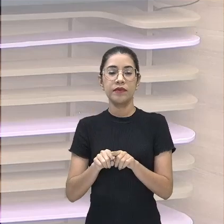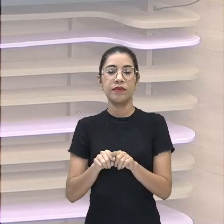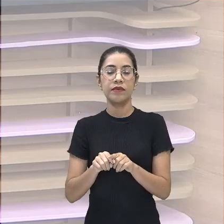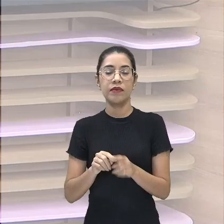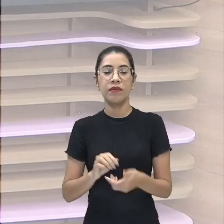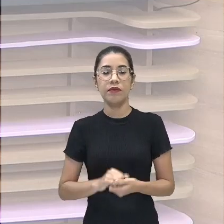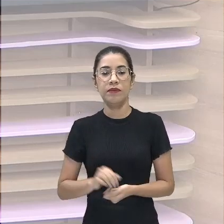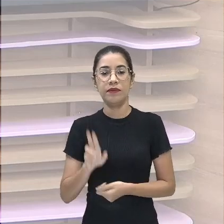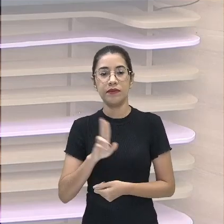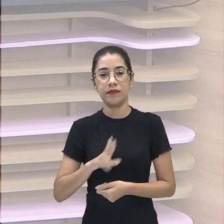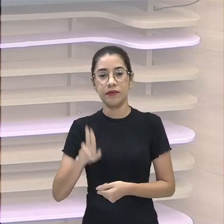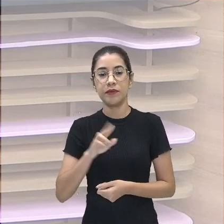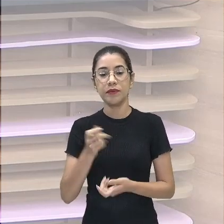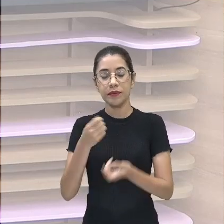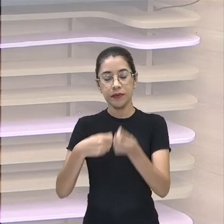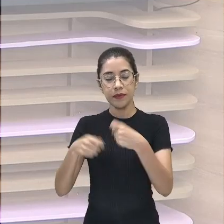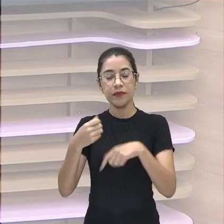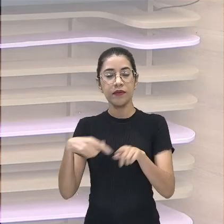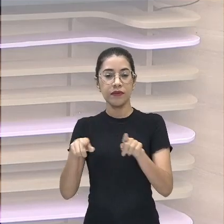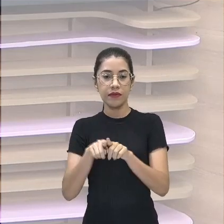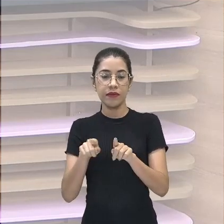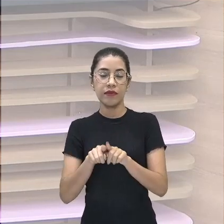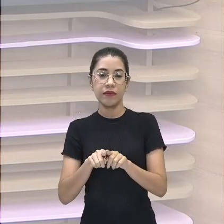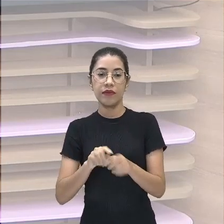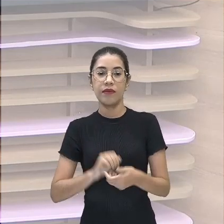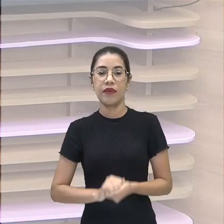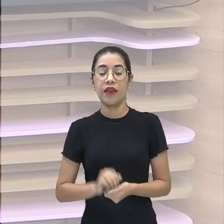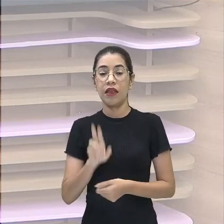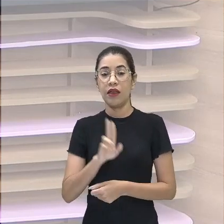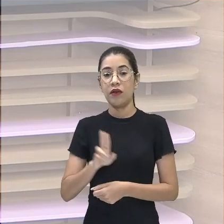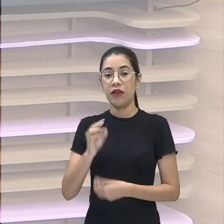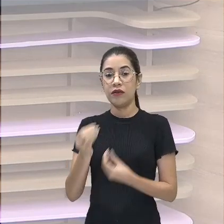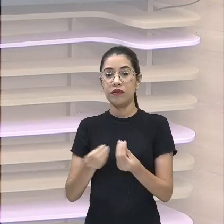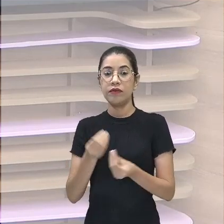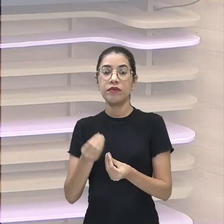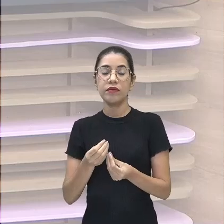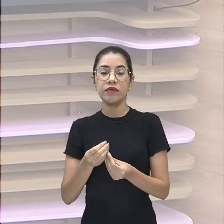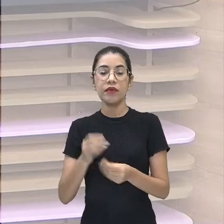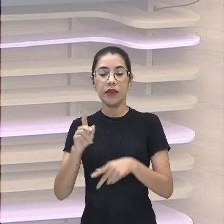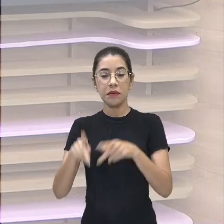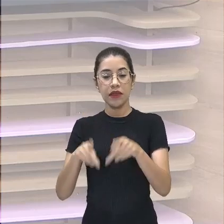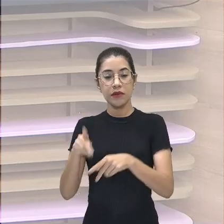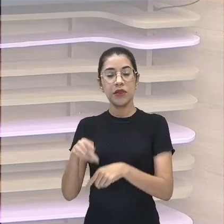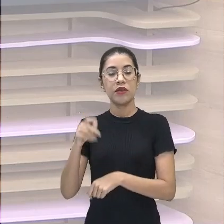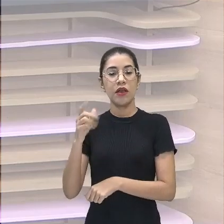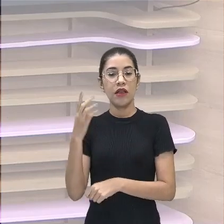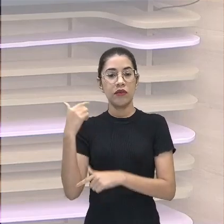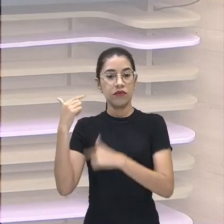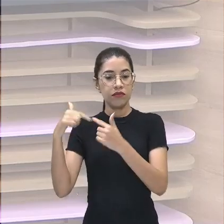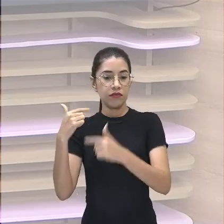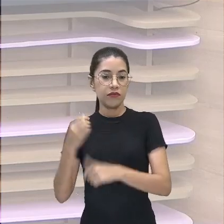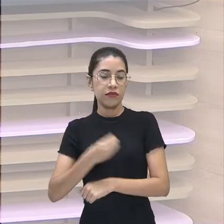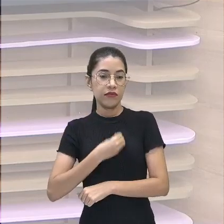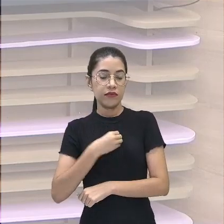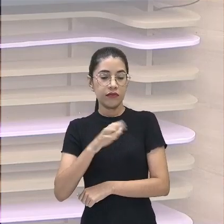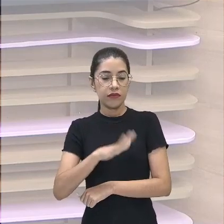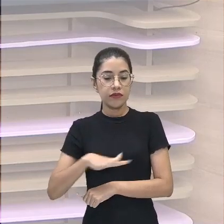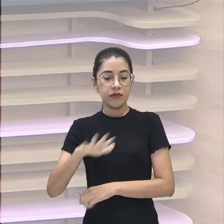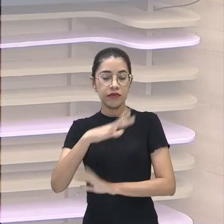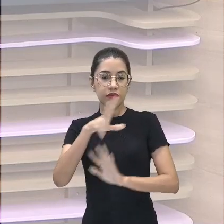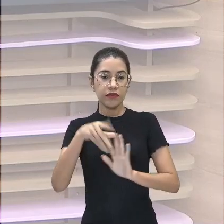esse potencial econômico aí, que também é muito utilizado pelas populações tradicionais da Amazônia, né?